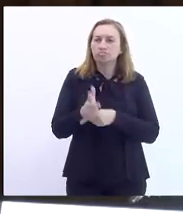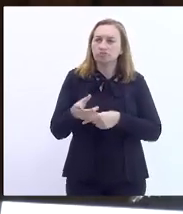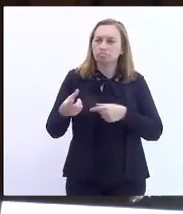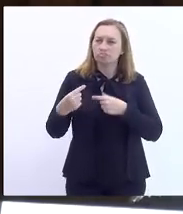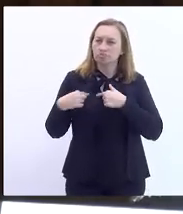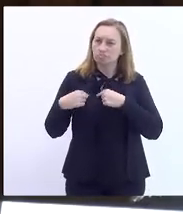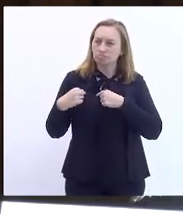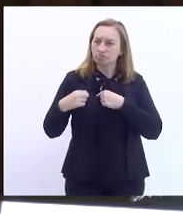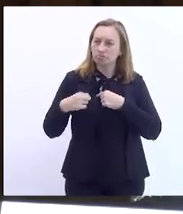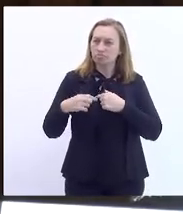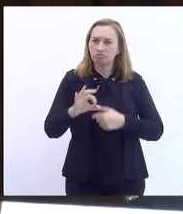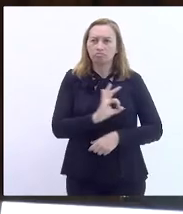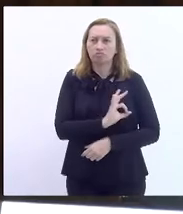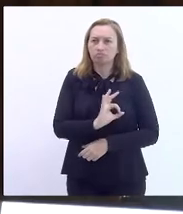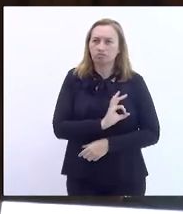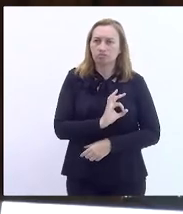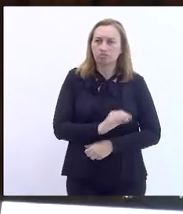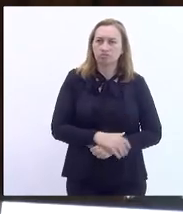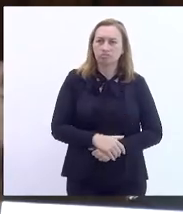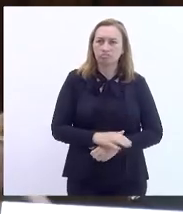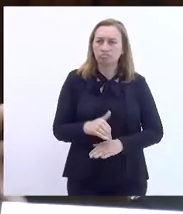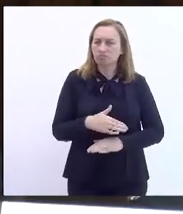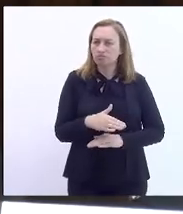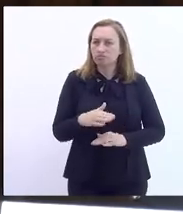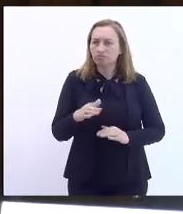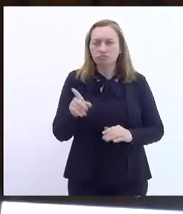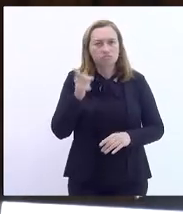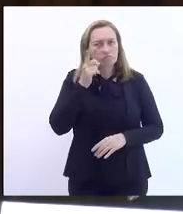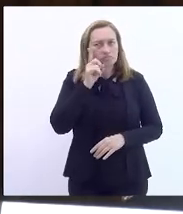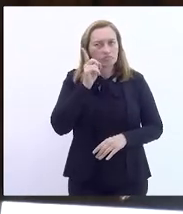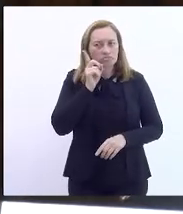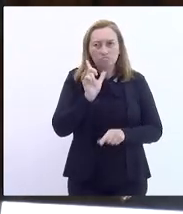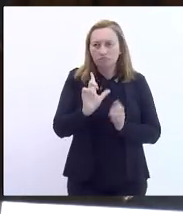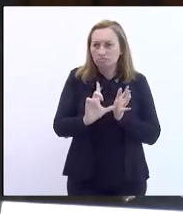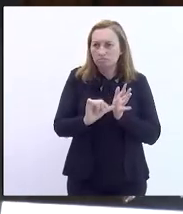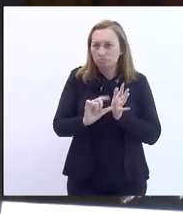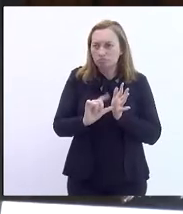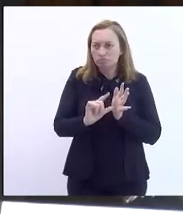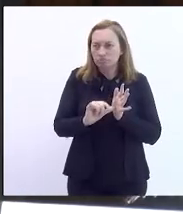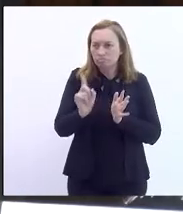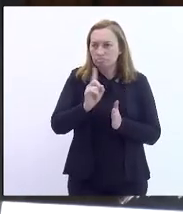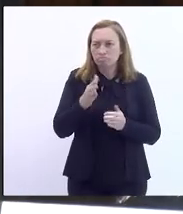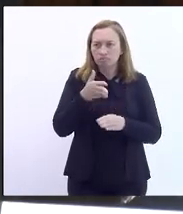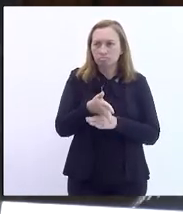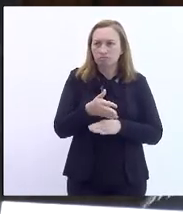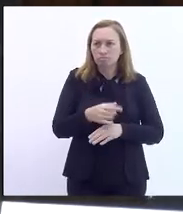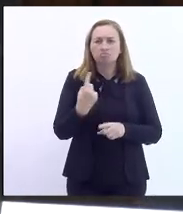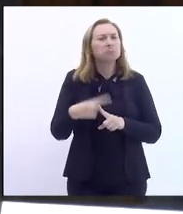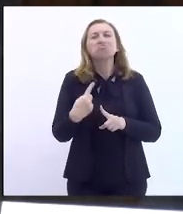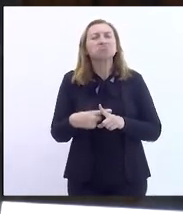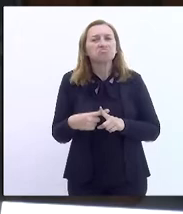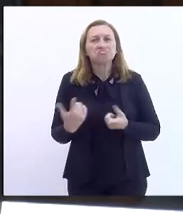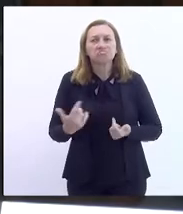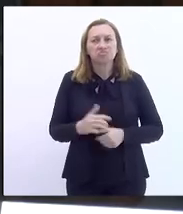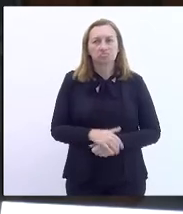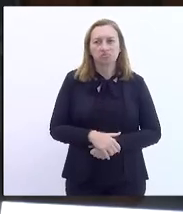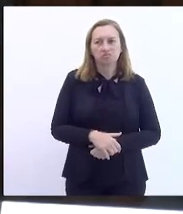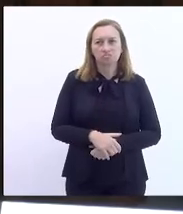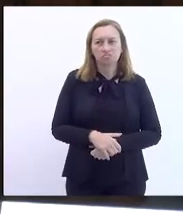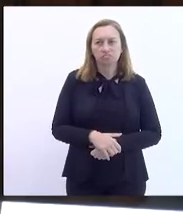uniformes dos policiais e todo dia atrasa não chega porque será